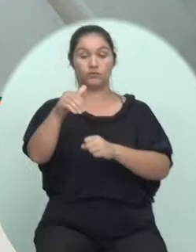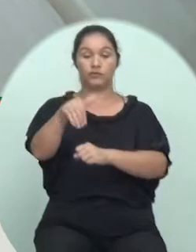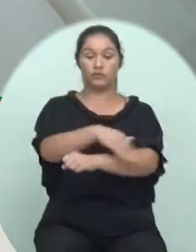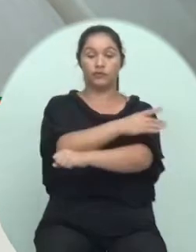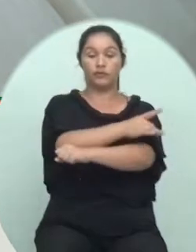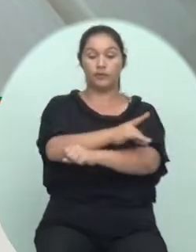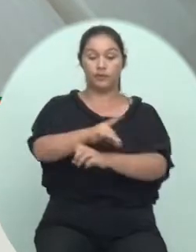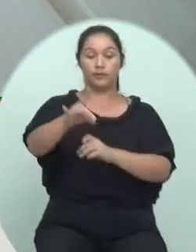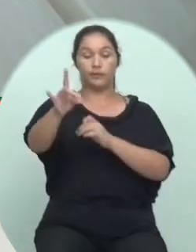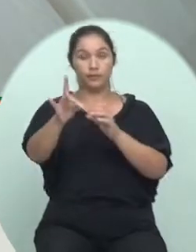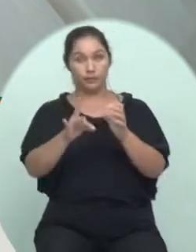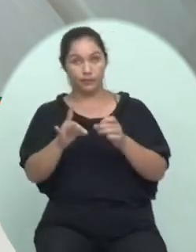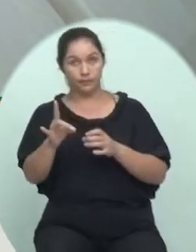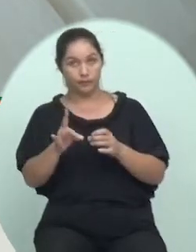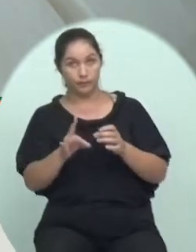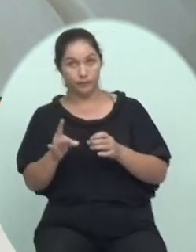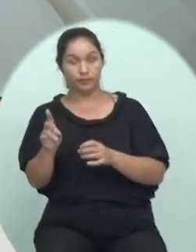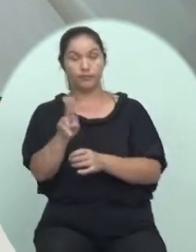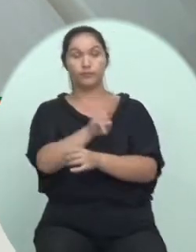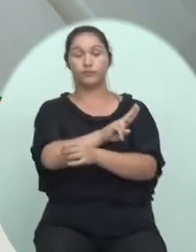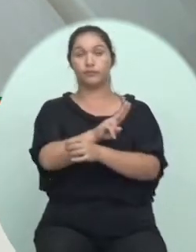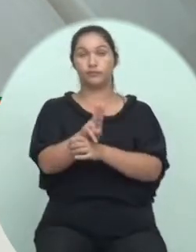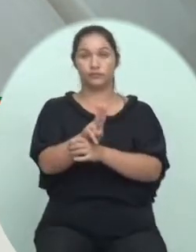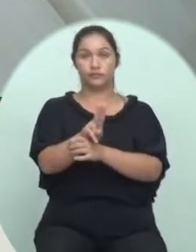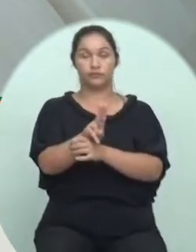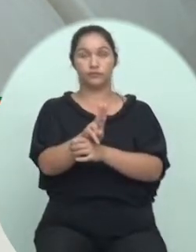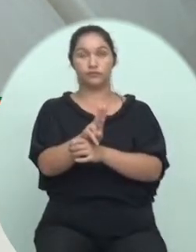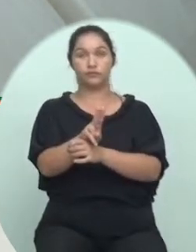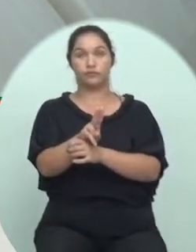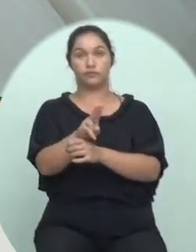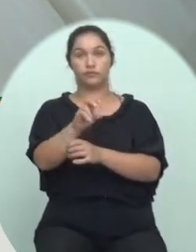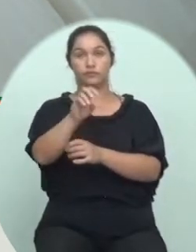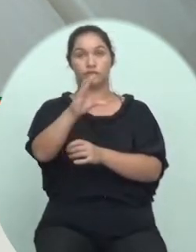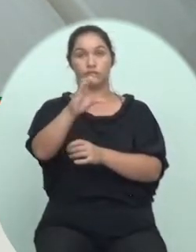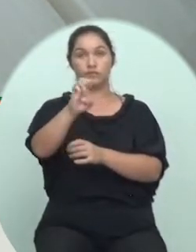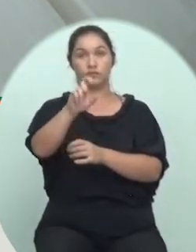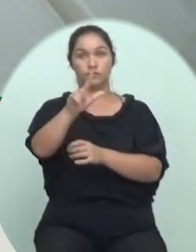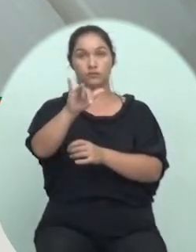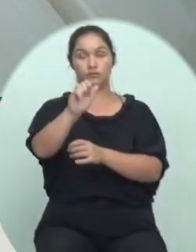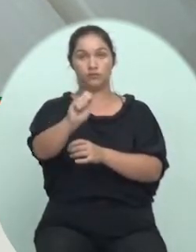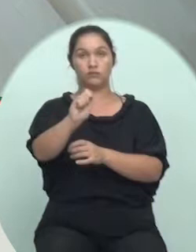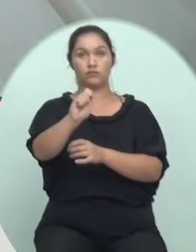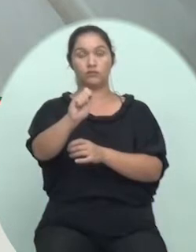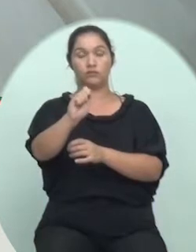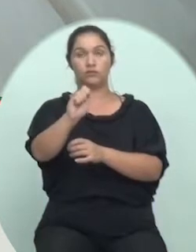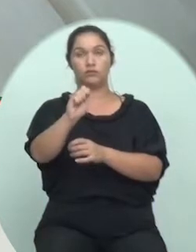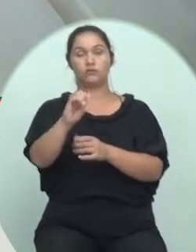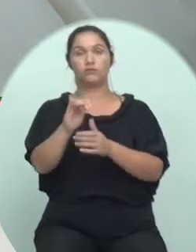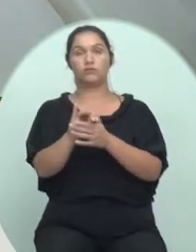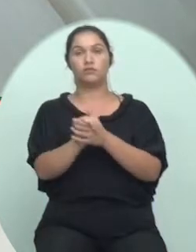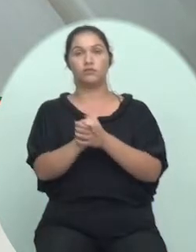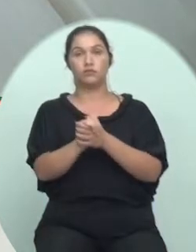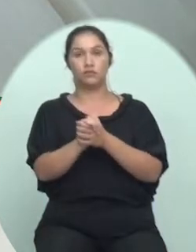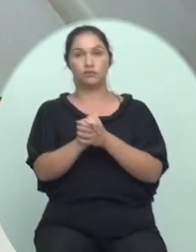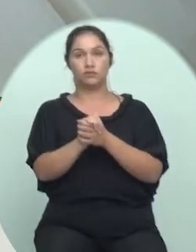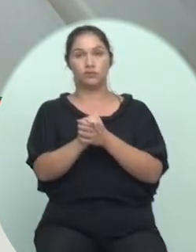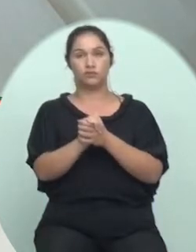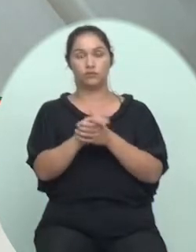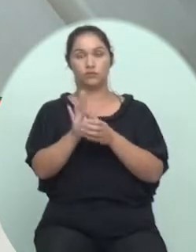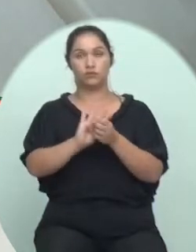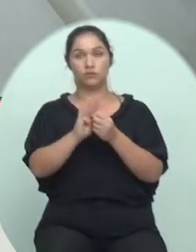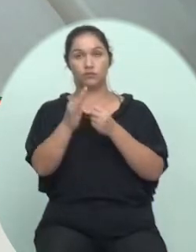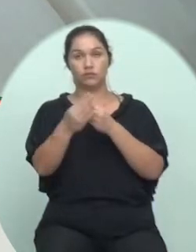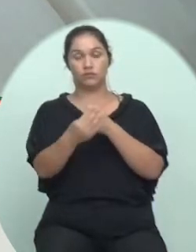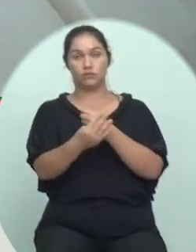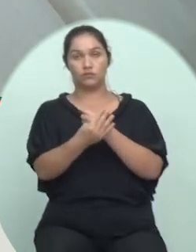e posteriormente pavimentação asfáltica na rua Célia Vitale da Silva, localizada no loteamento Jardim